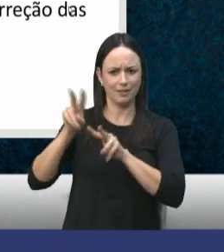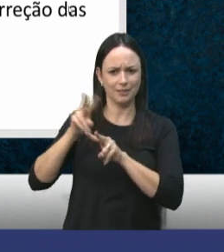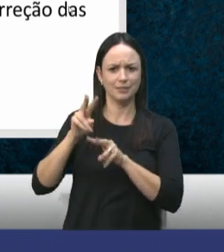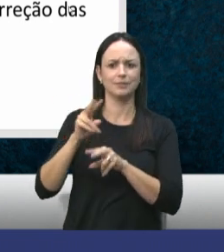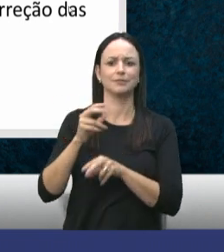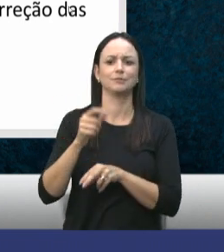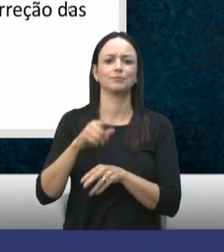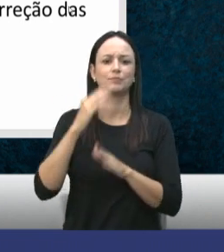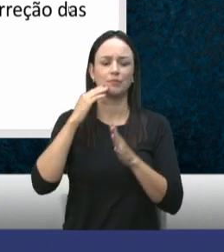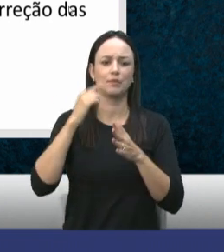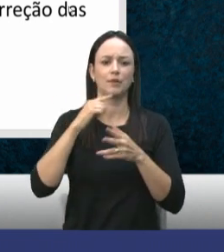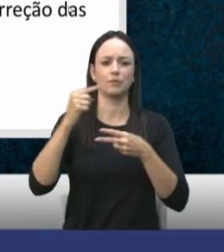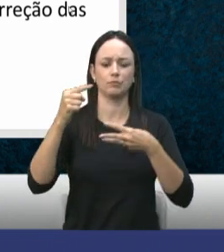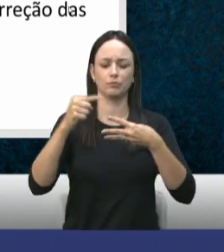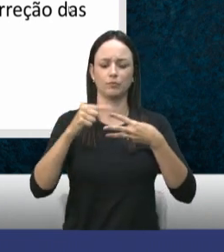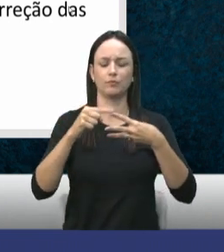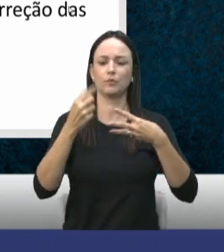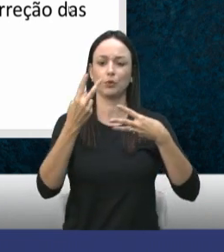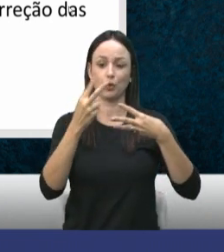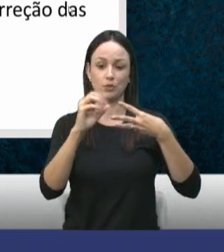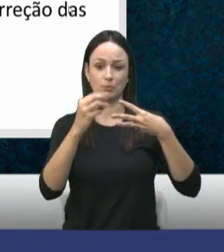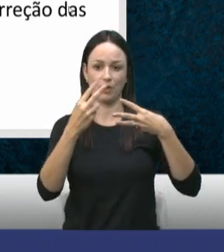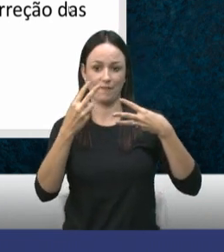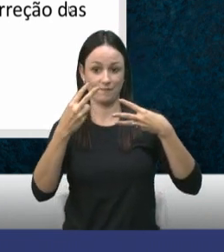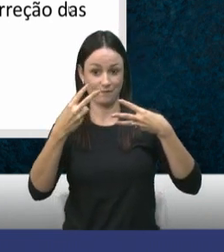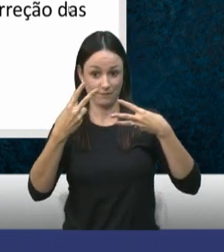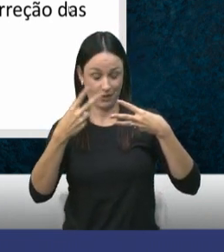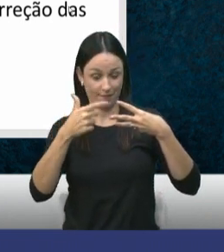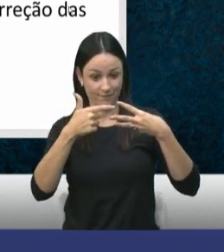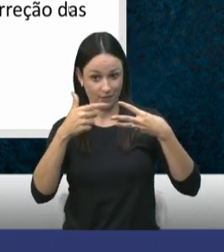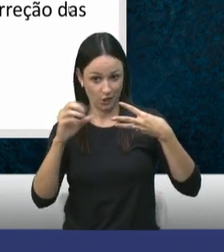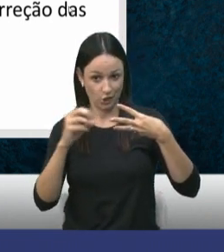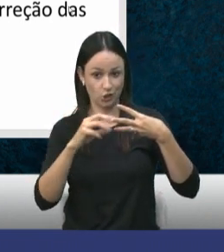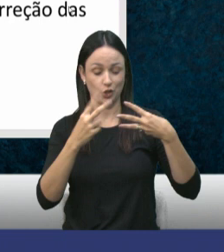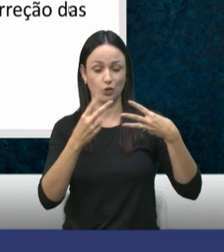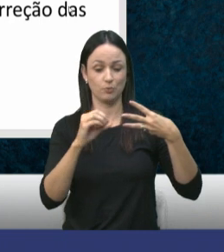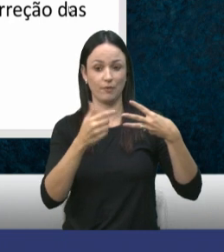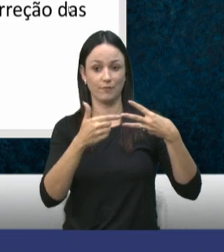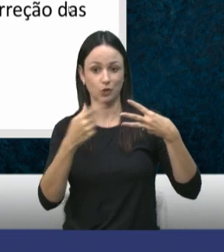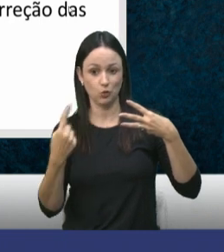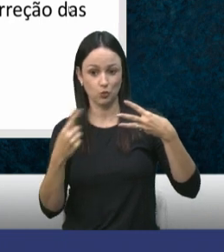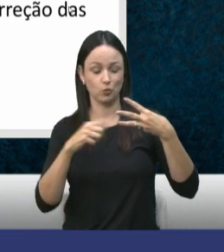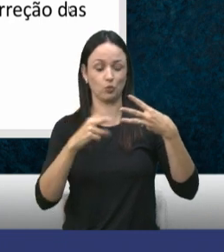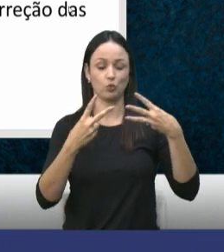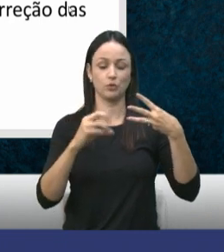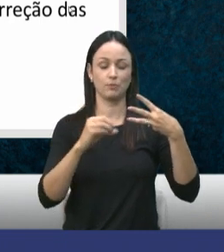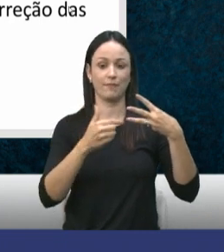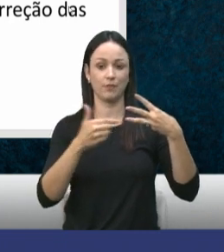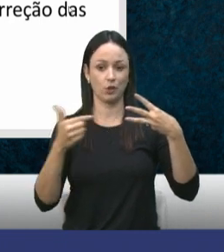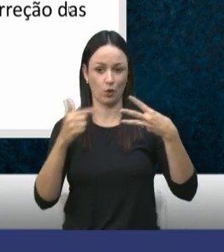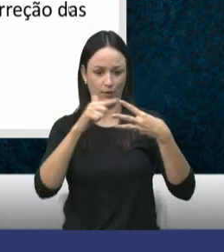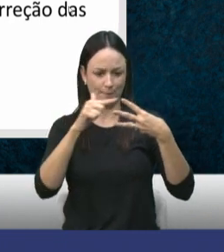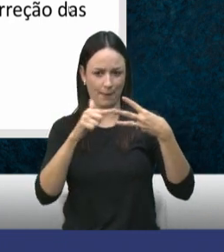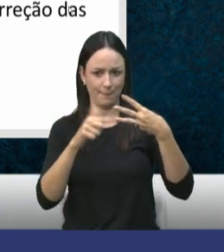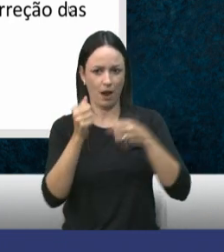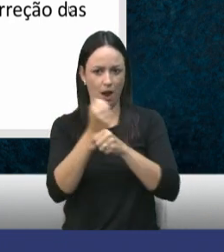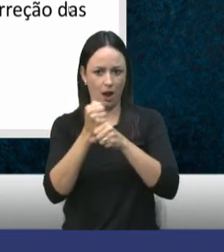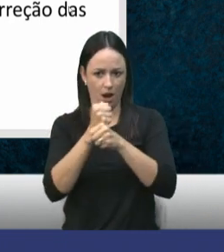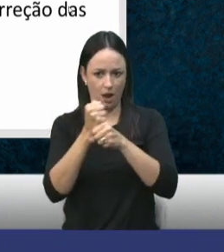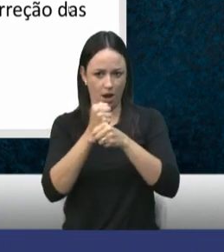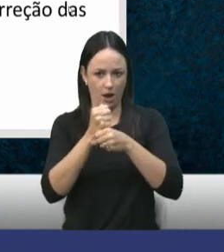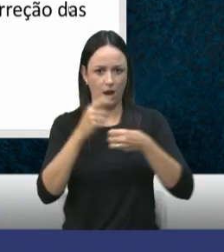3 exercícios, 2020, 2021 e 2022. Reestimamos a